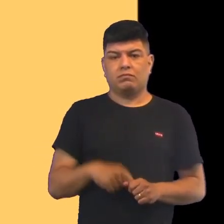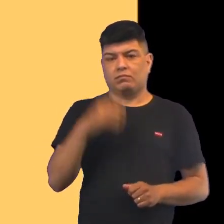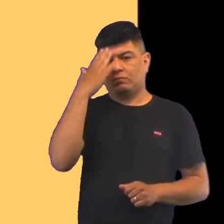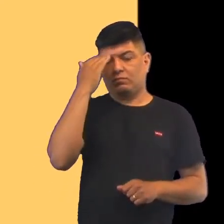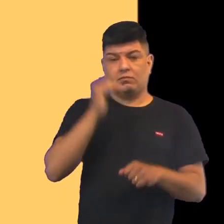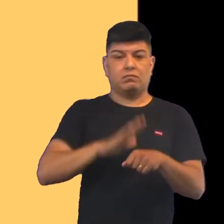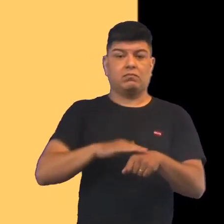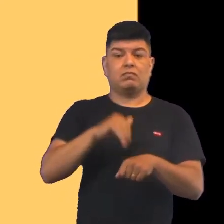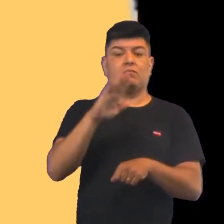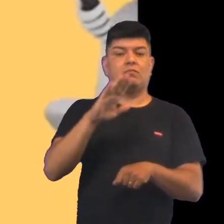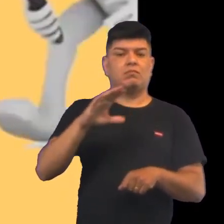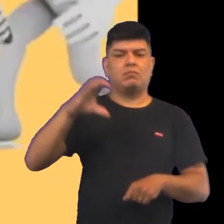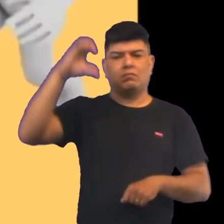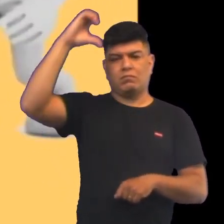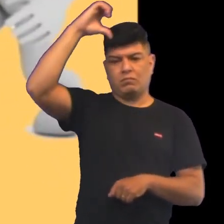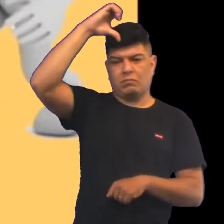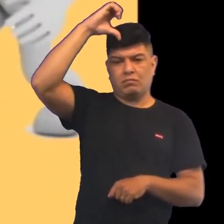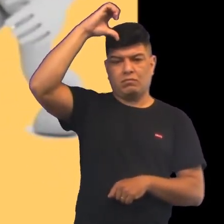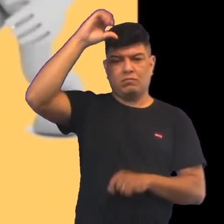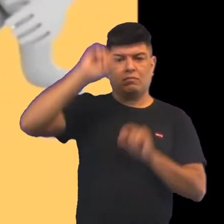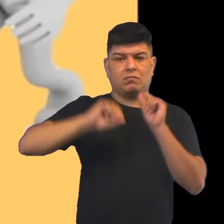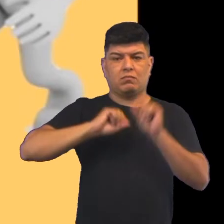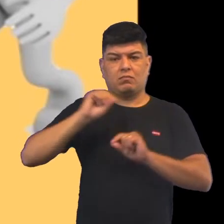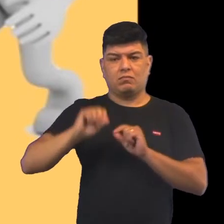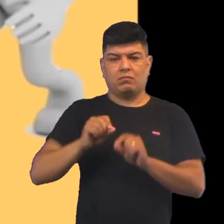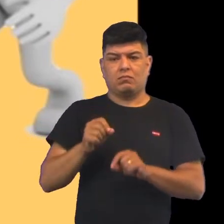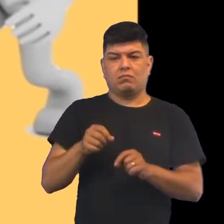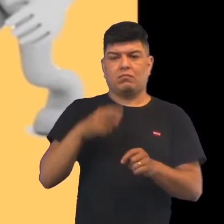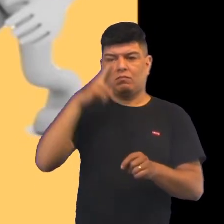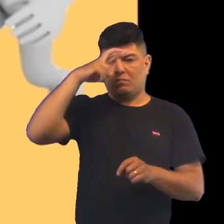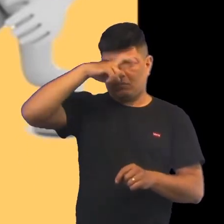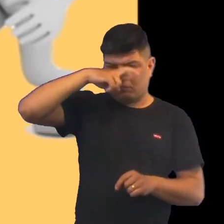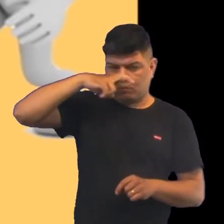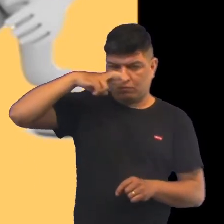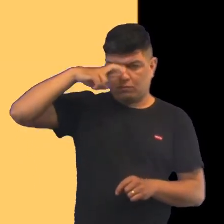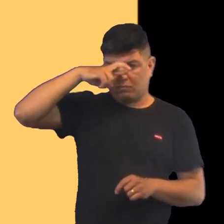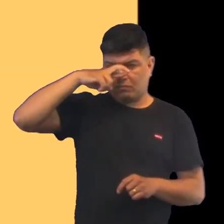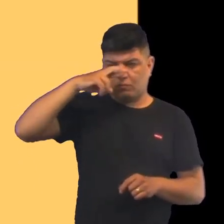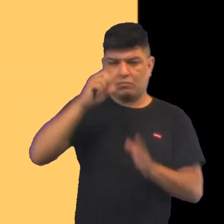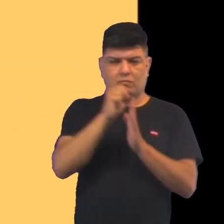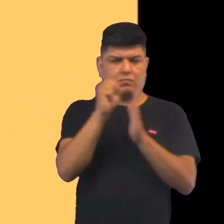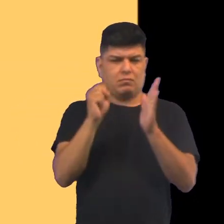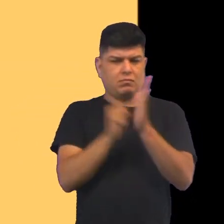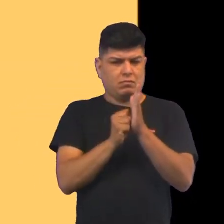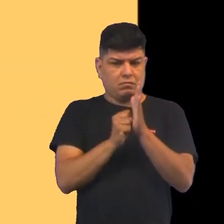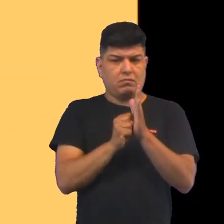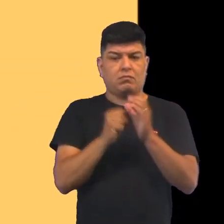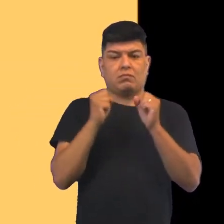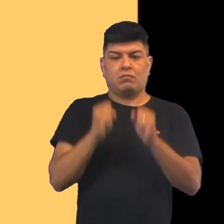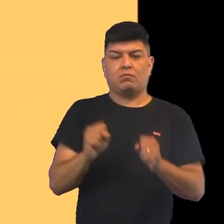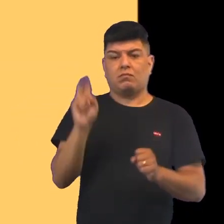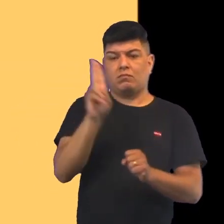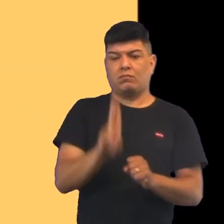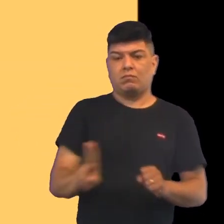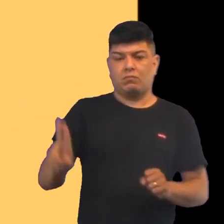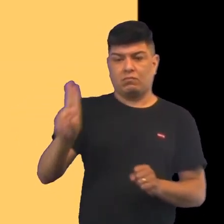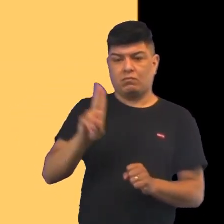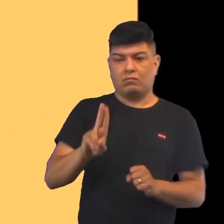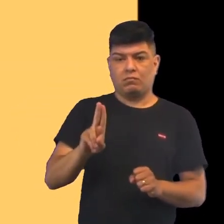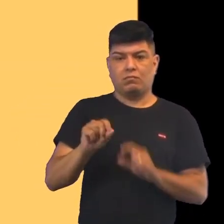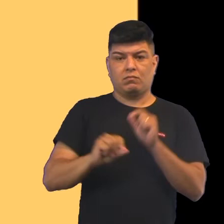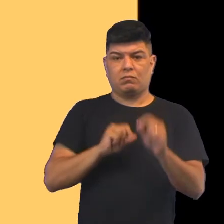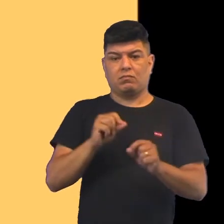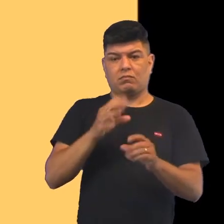mais, para identificar o século de uma data qualquer, podemos utilizar